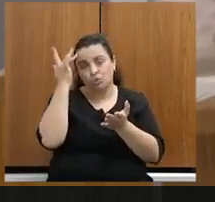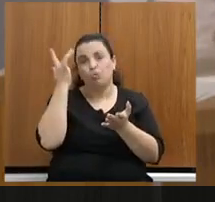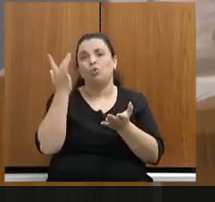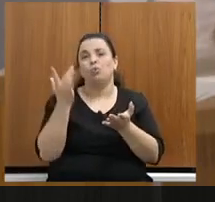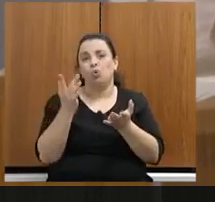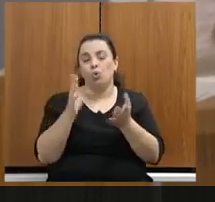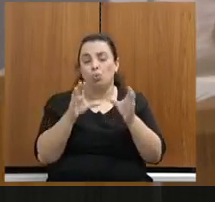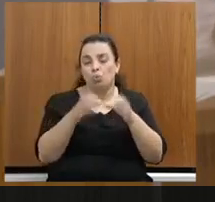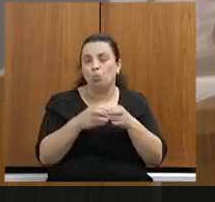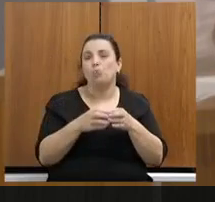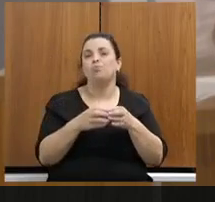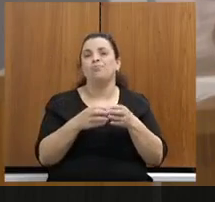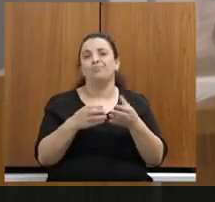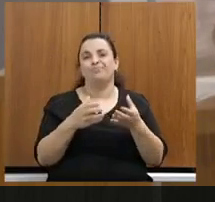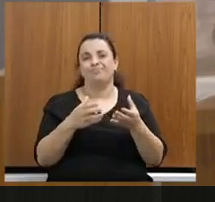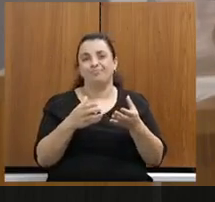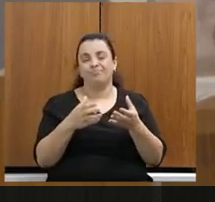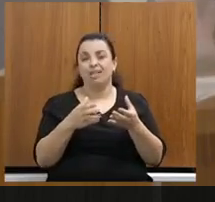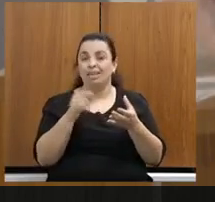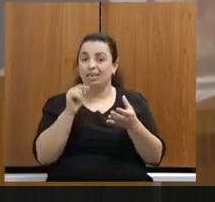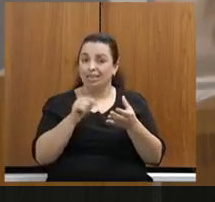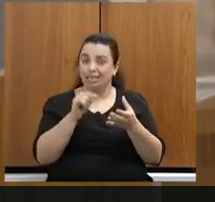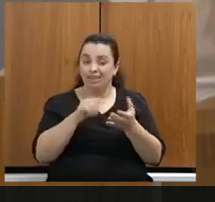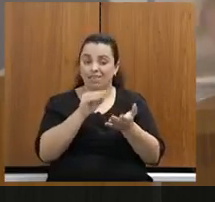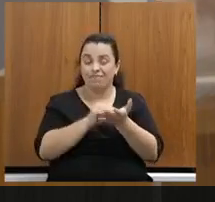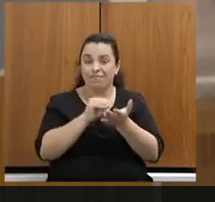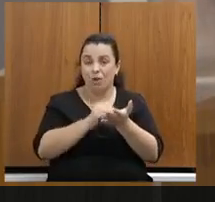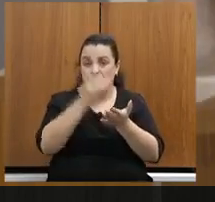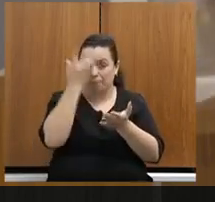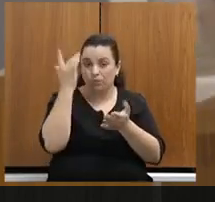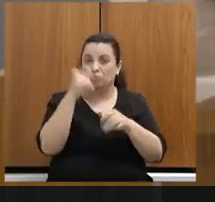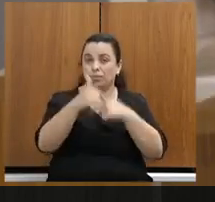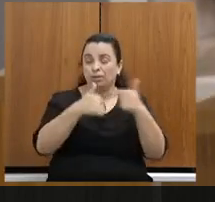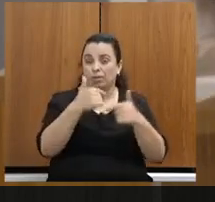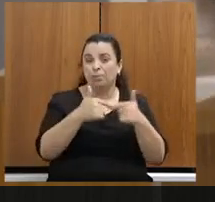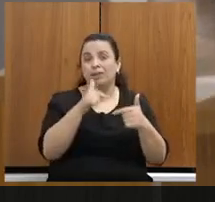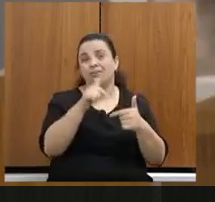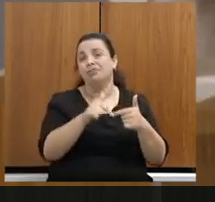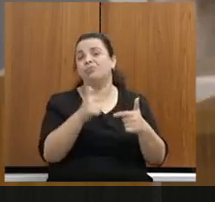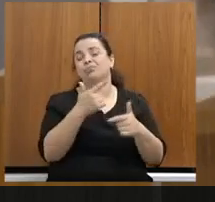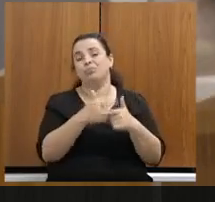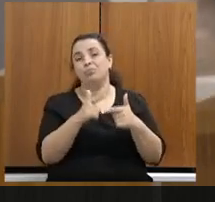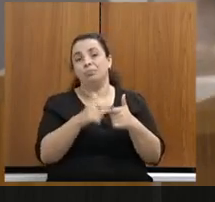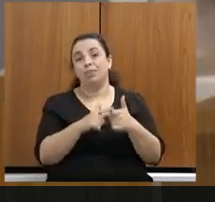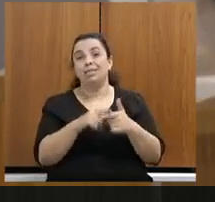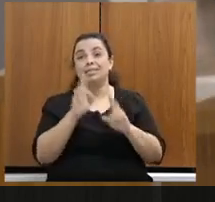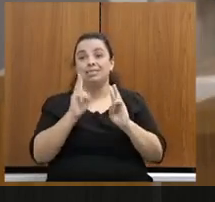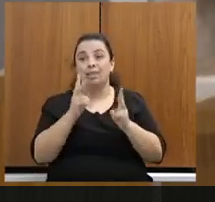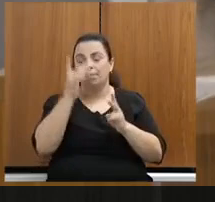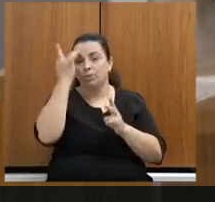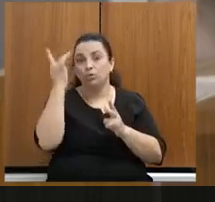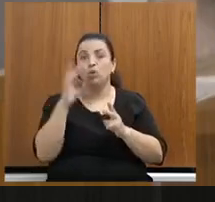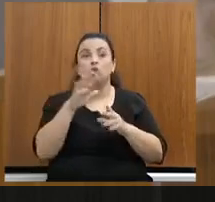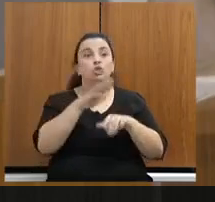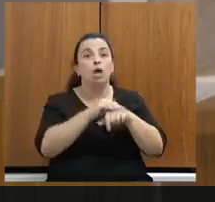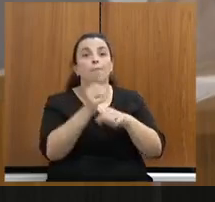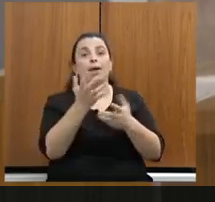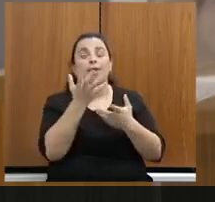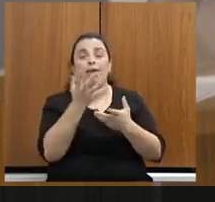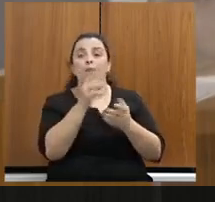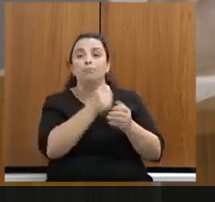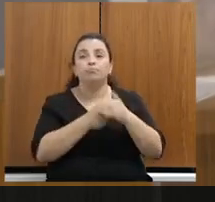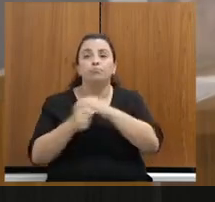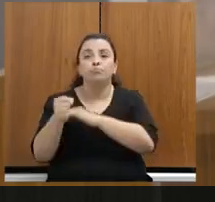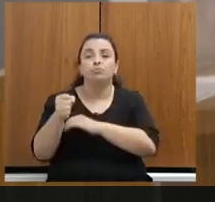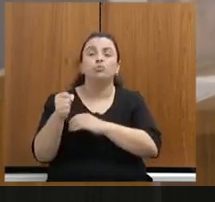dos deputados ela já é problemática toda hora alguém quer um delegado para tal cidade alguém quer um